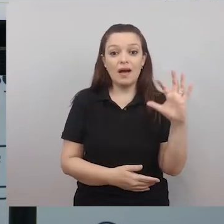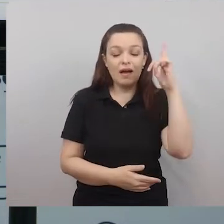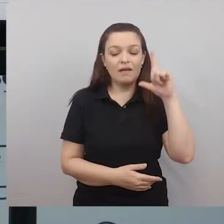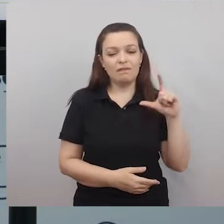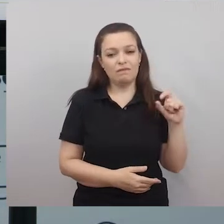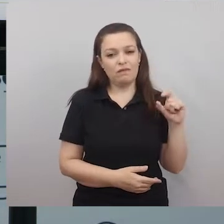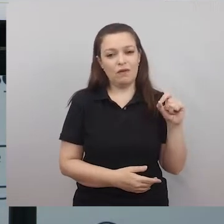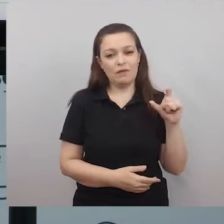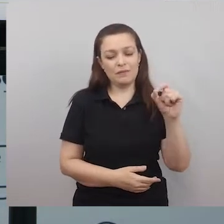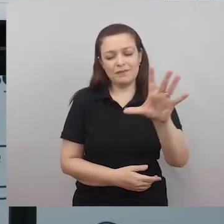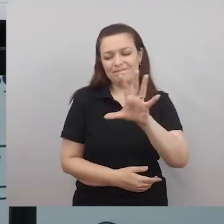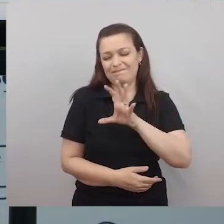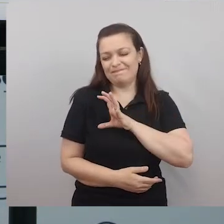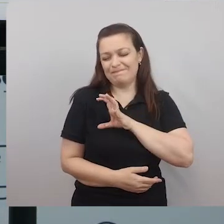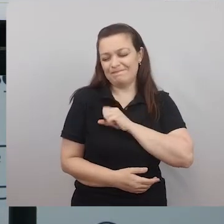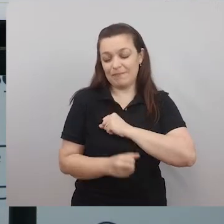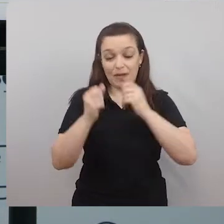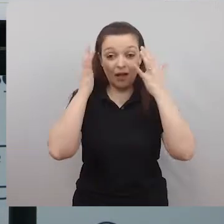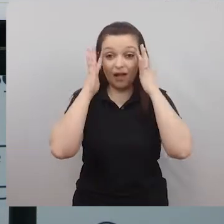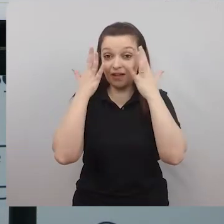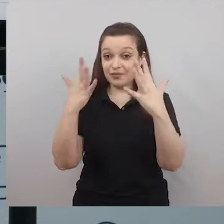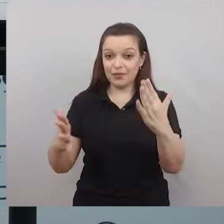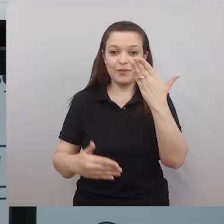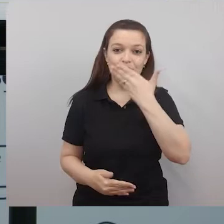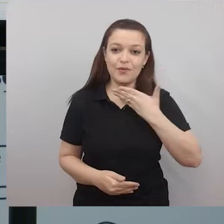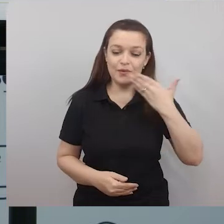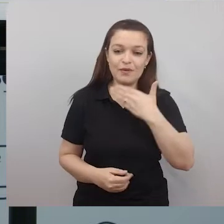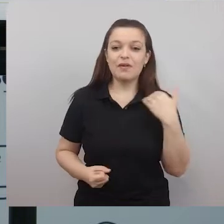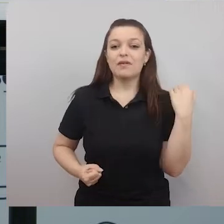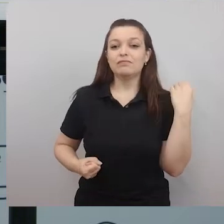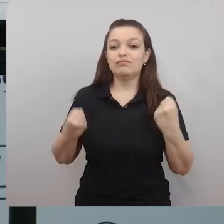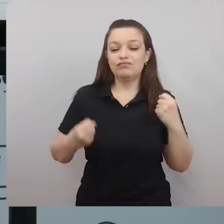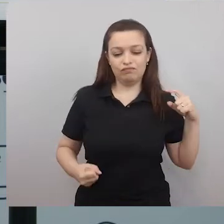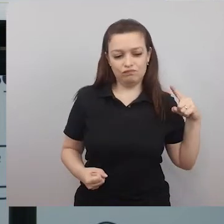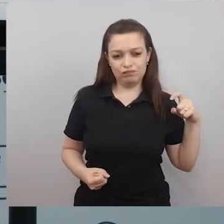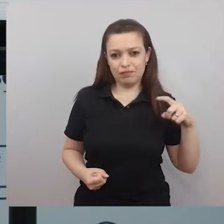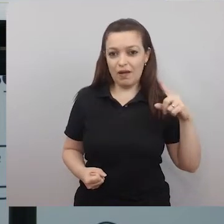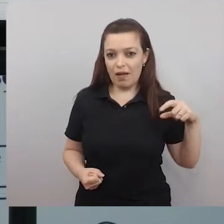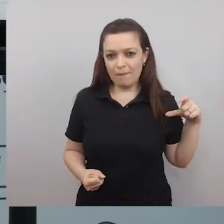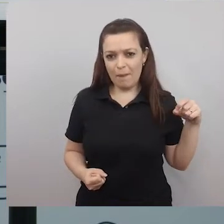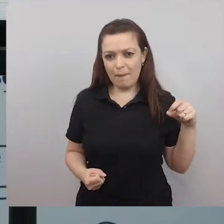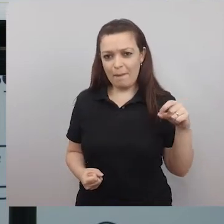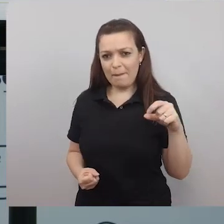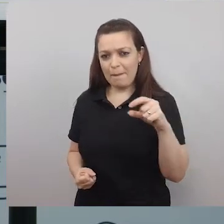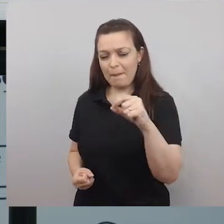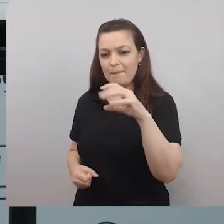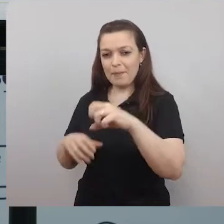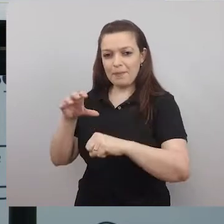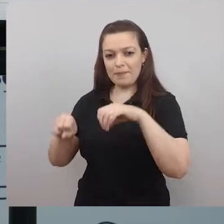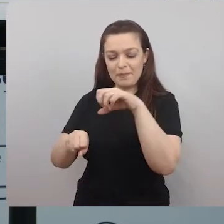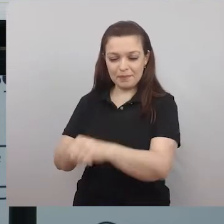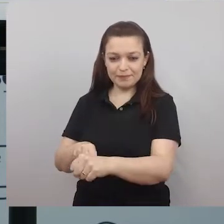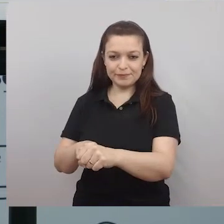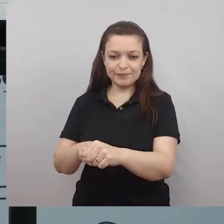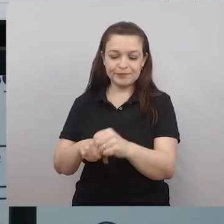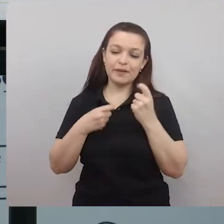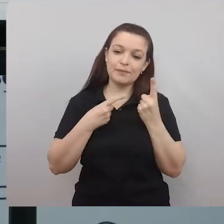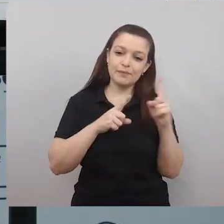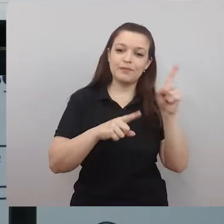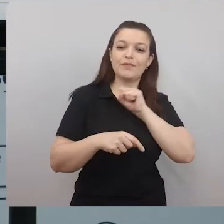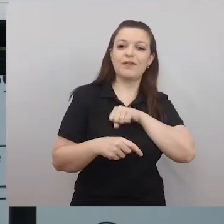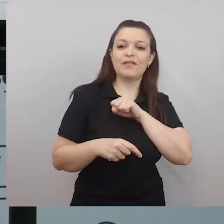vocês sabem que as formigas adoram comer doce e invadiram aqui o bolo do